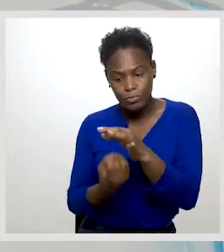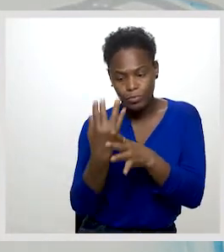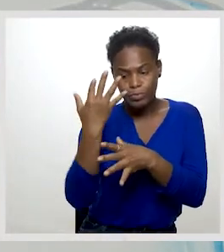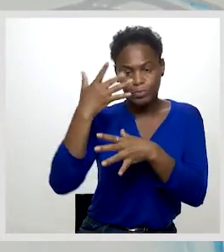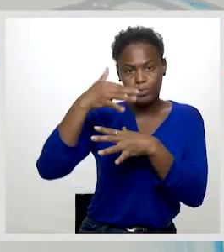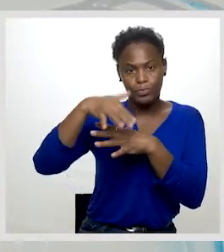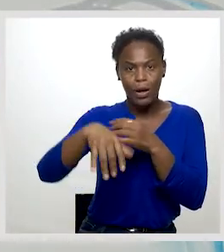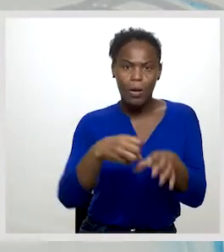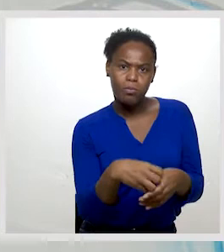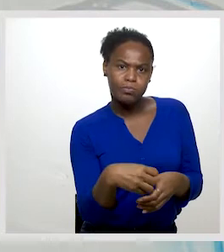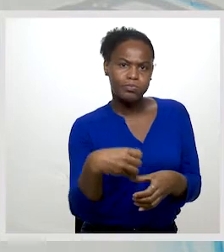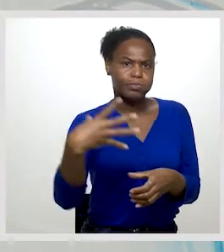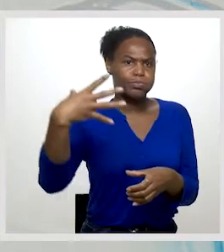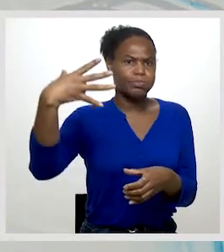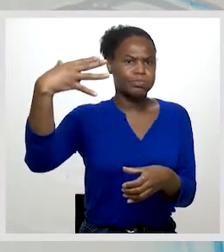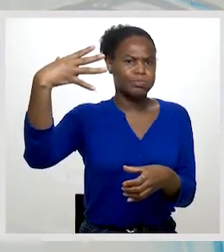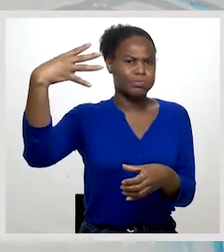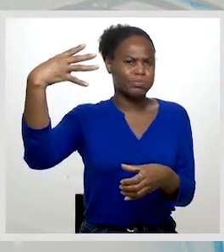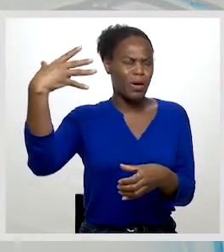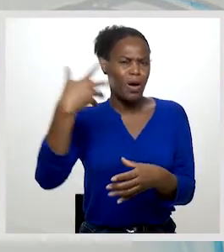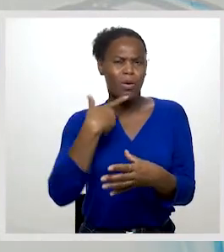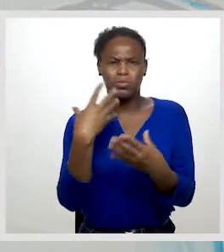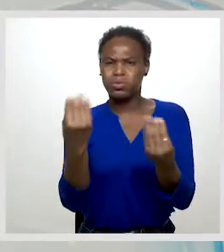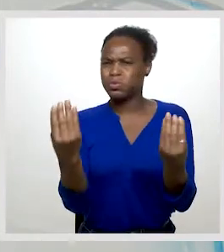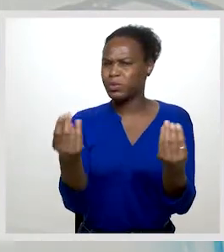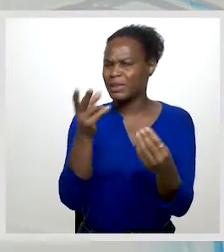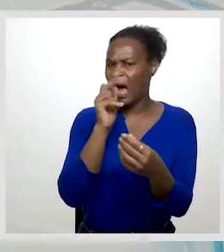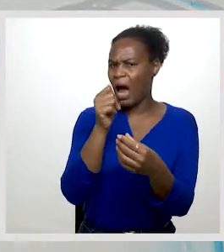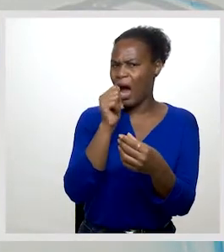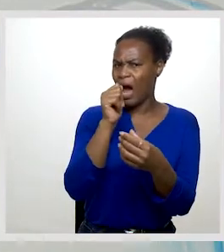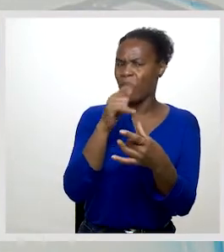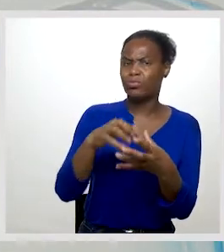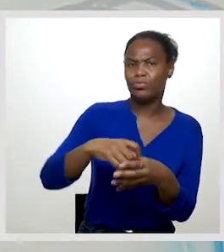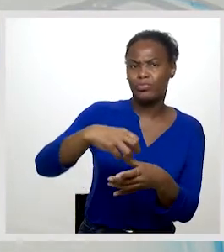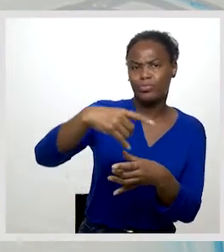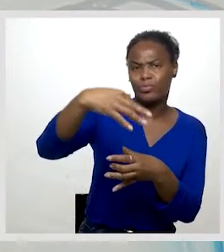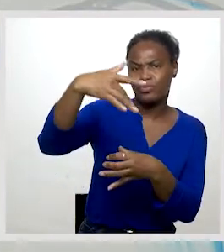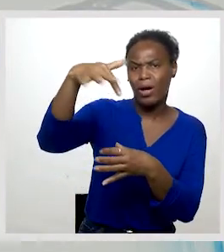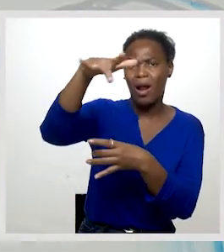vulcões libertavam ou bombardeavam toneladas de vapor